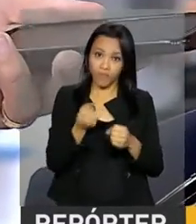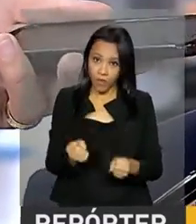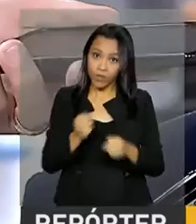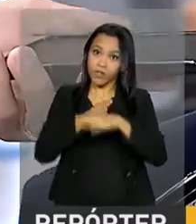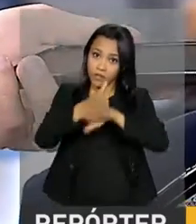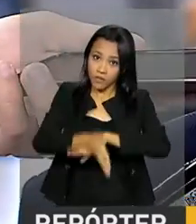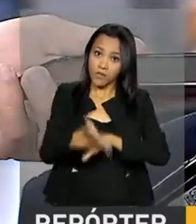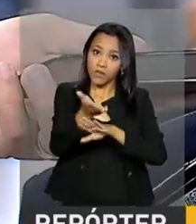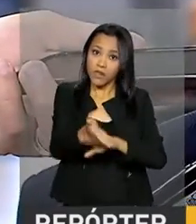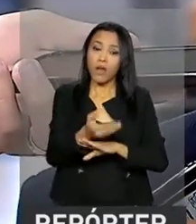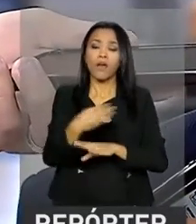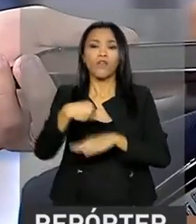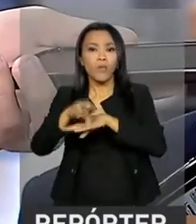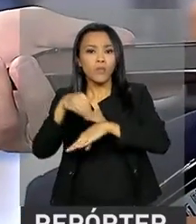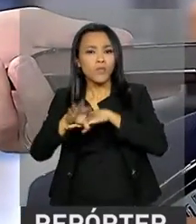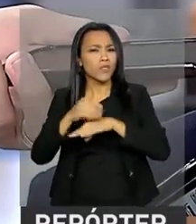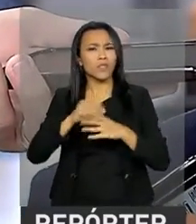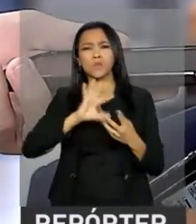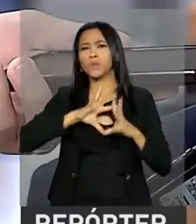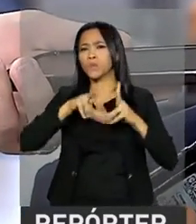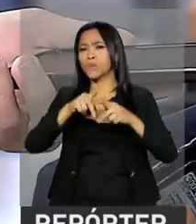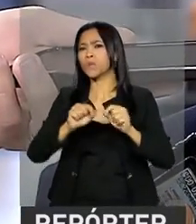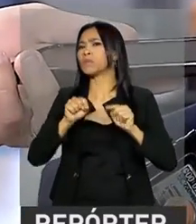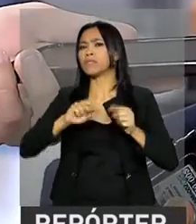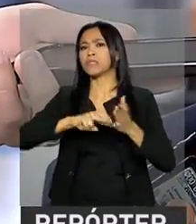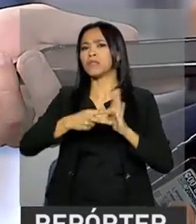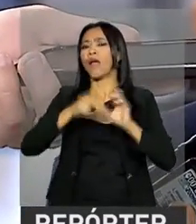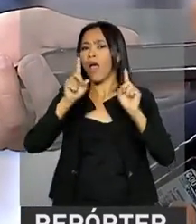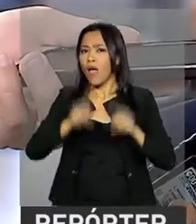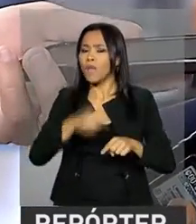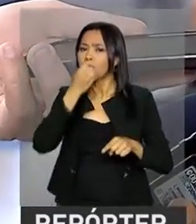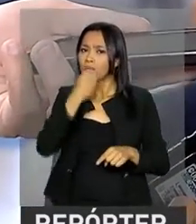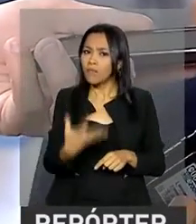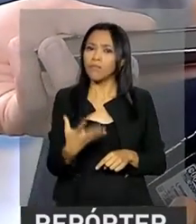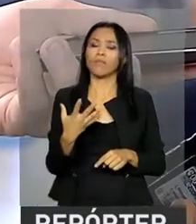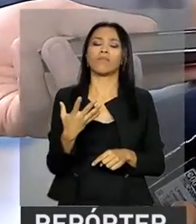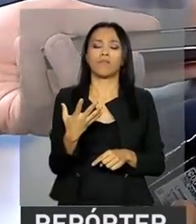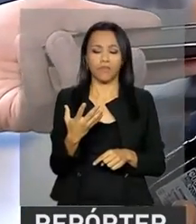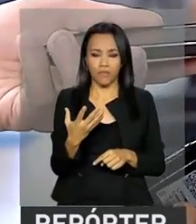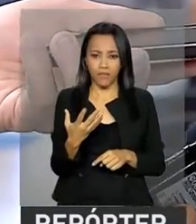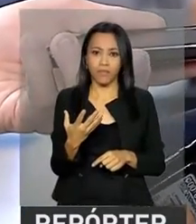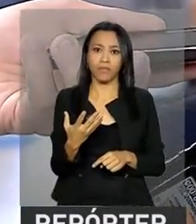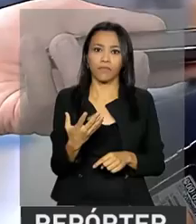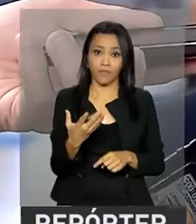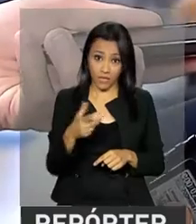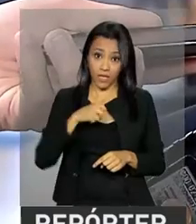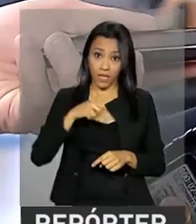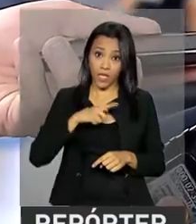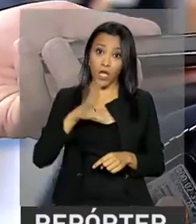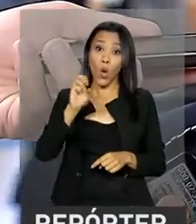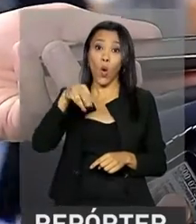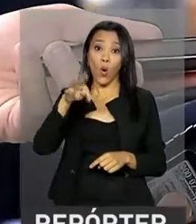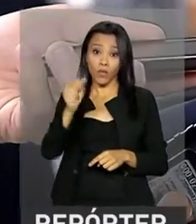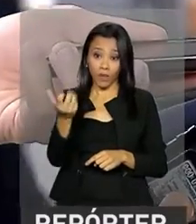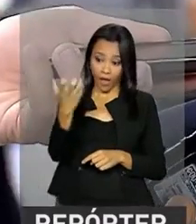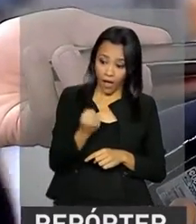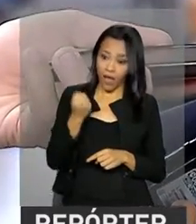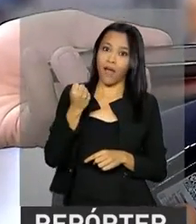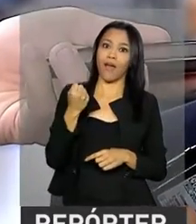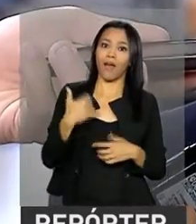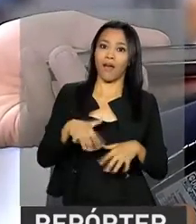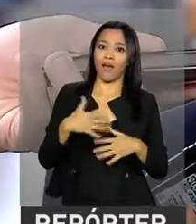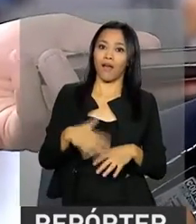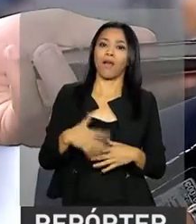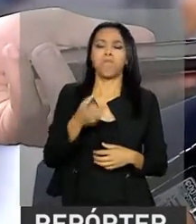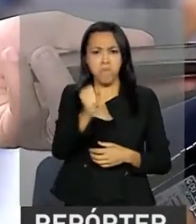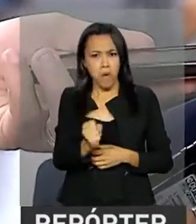0800-0800-726-2017, para se tirar a informação. Então, tudo isso é bom com que quem tenha contas a receber aqui no